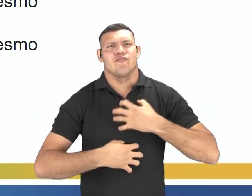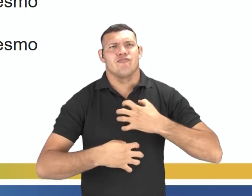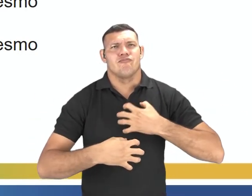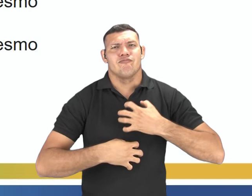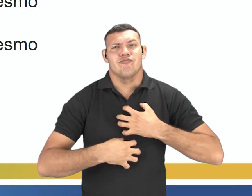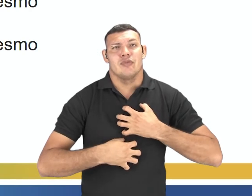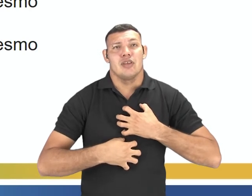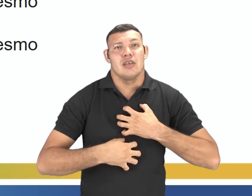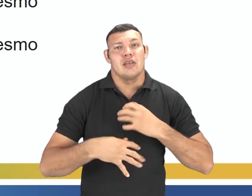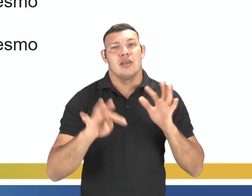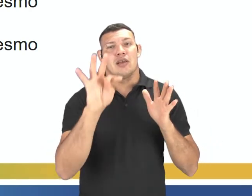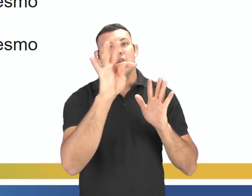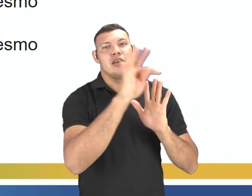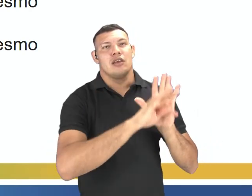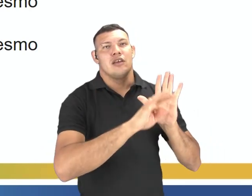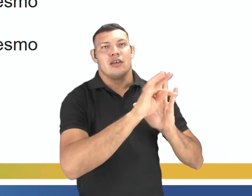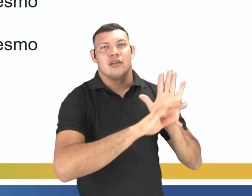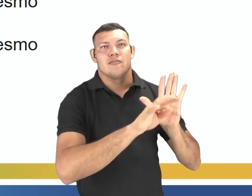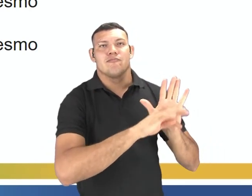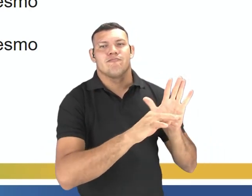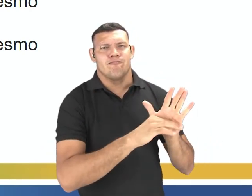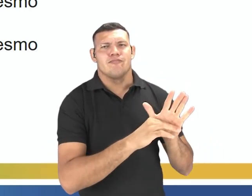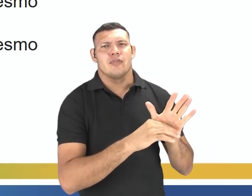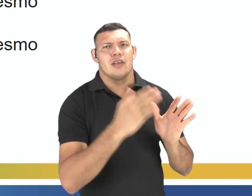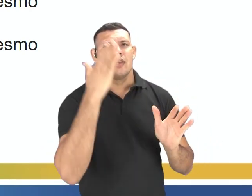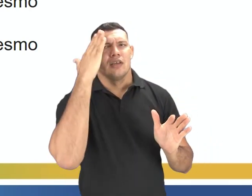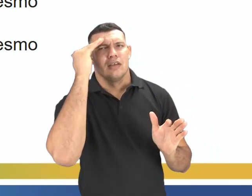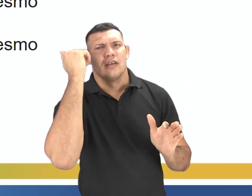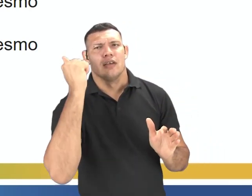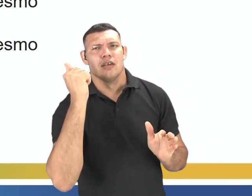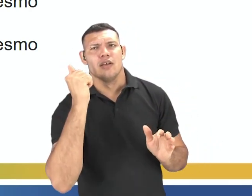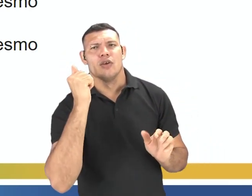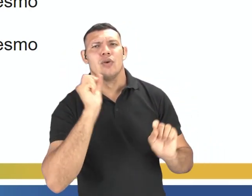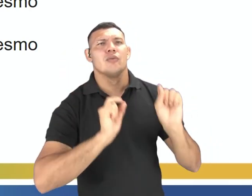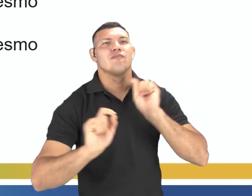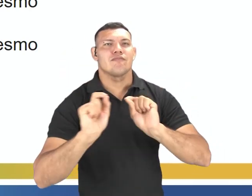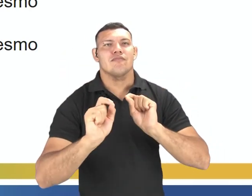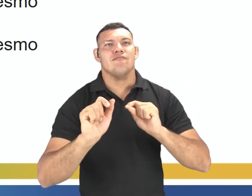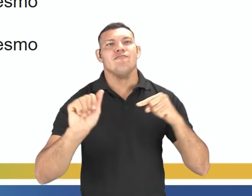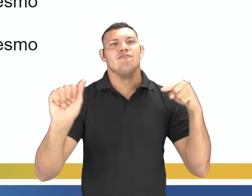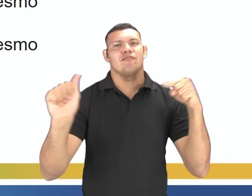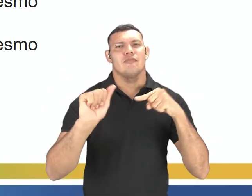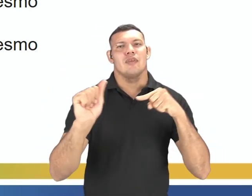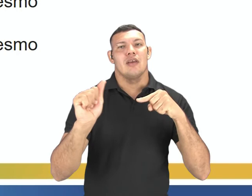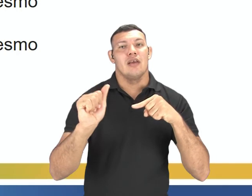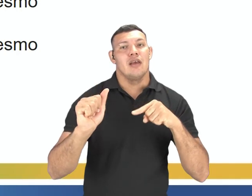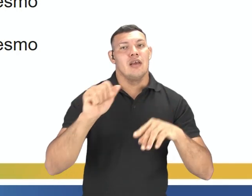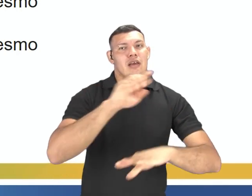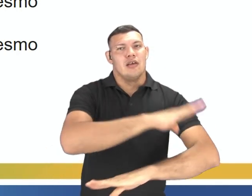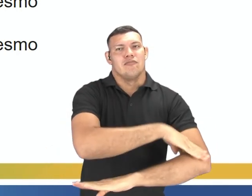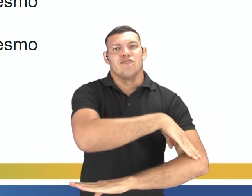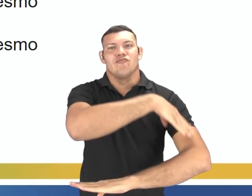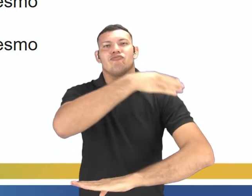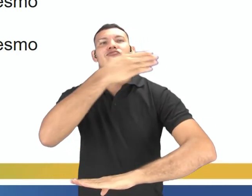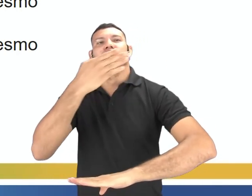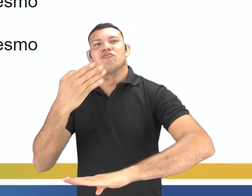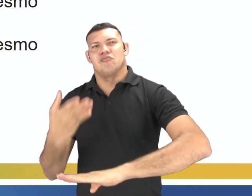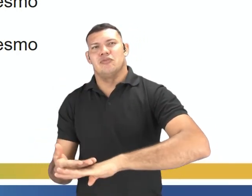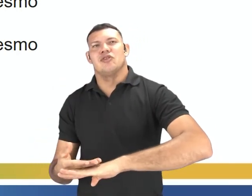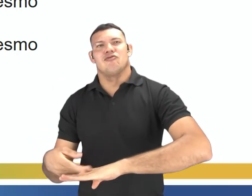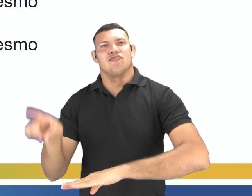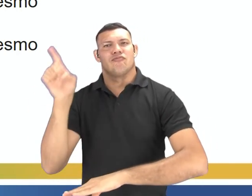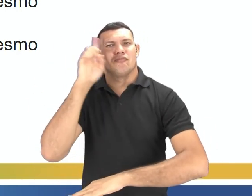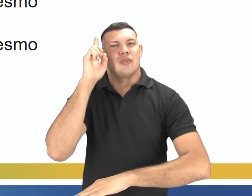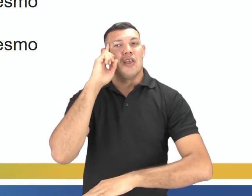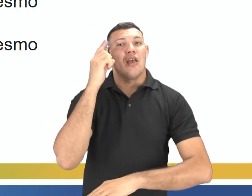quê? Da rotina de afazeres que o menino tem durante o dia? Será? Da semelhança fônica,